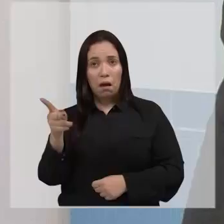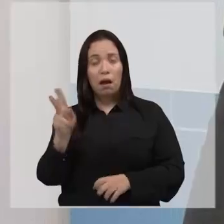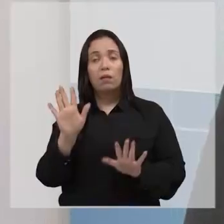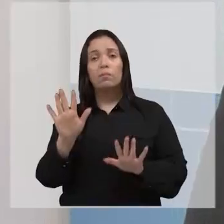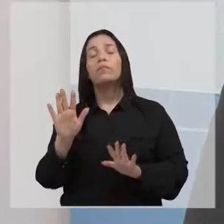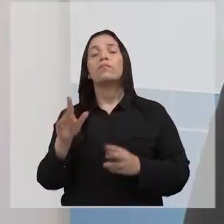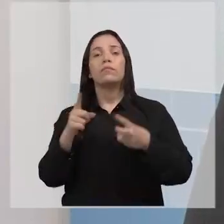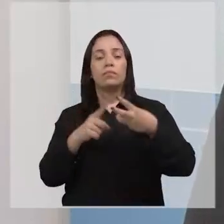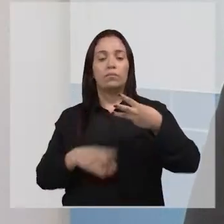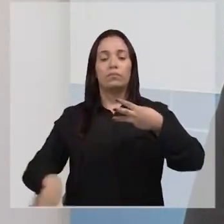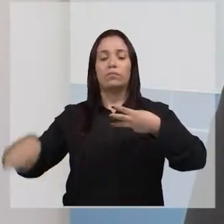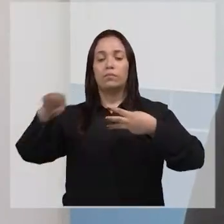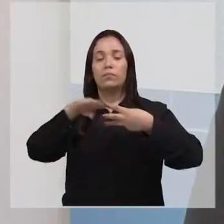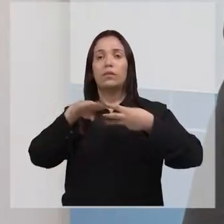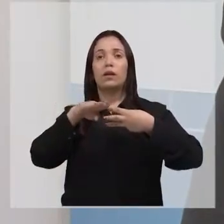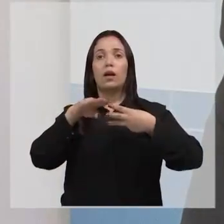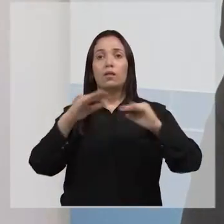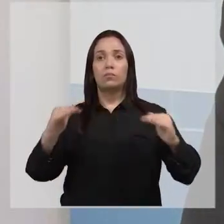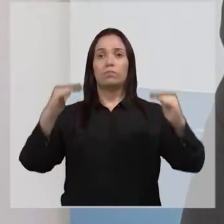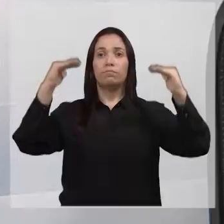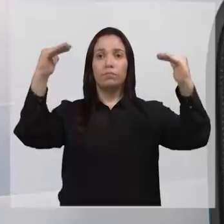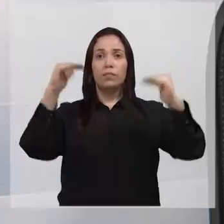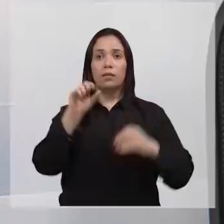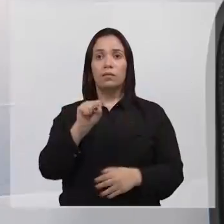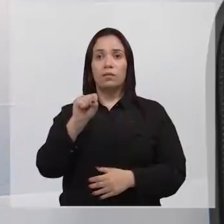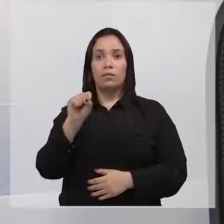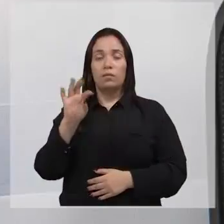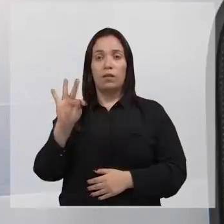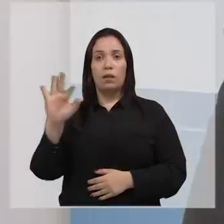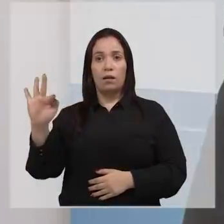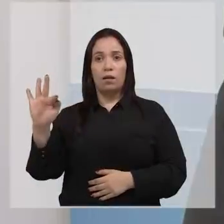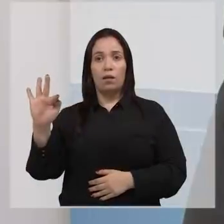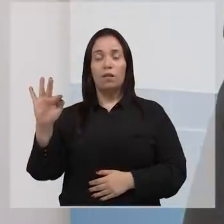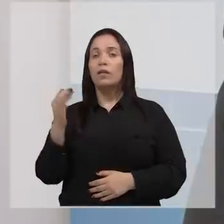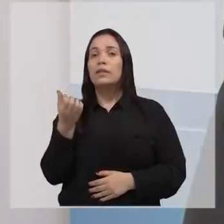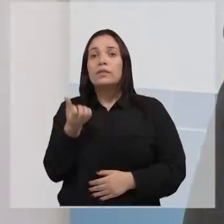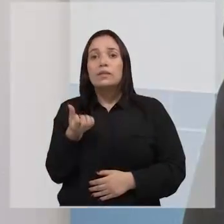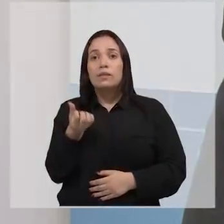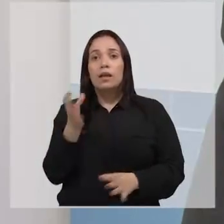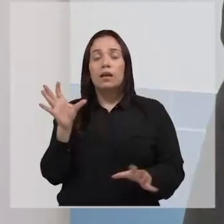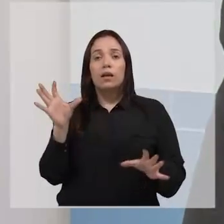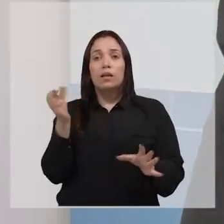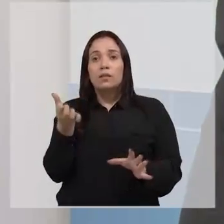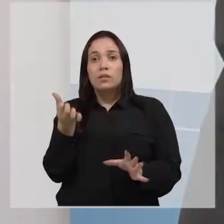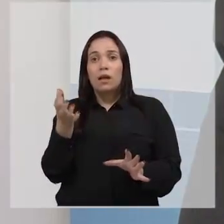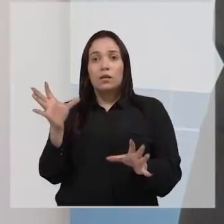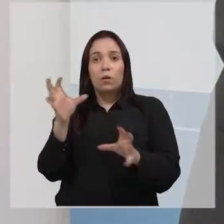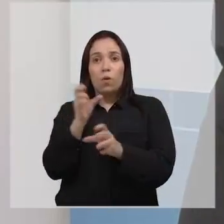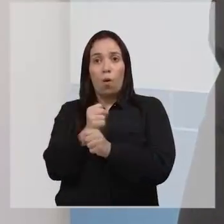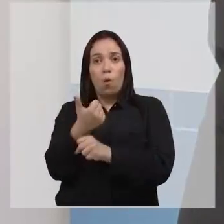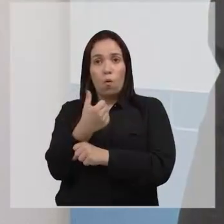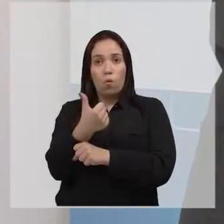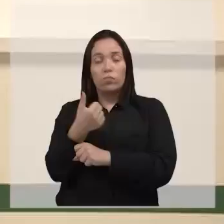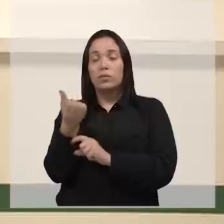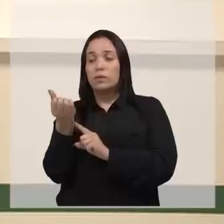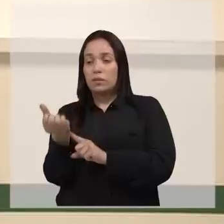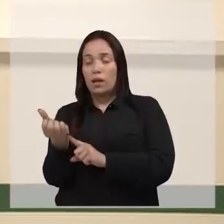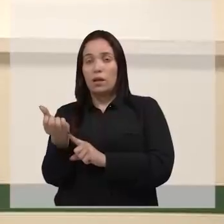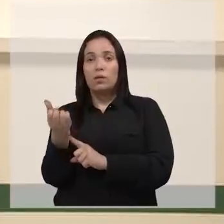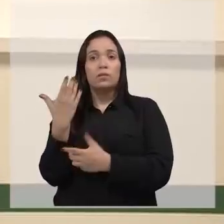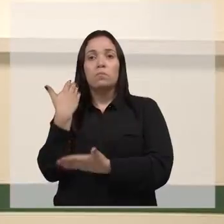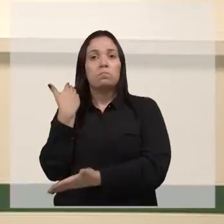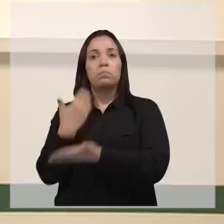Quantos juízes? 11. 6 o negaram. 6 negaram o recurso. E tem outros, Não, vários recursos que diga de são